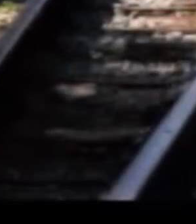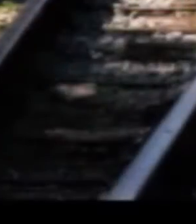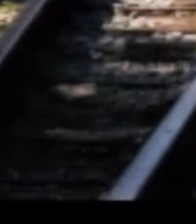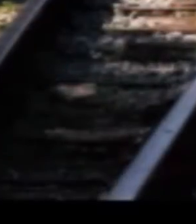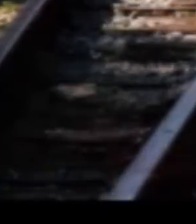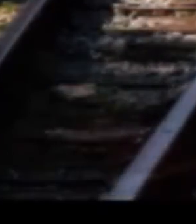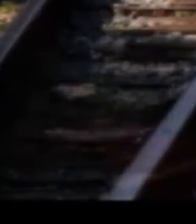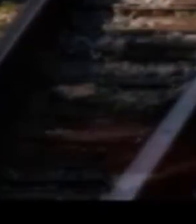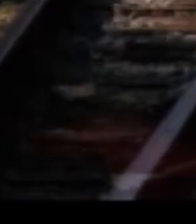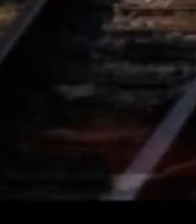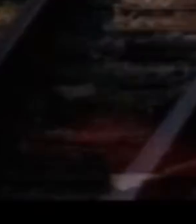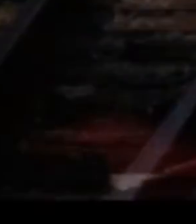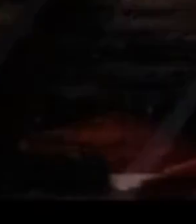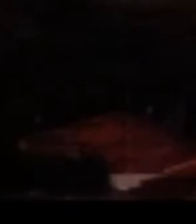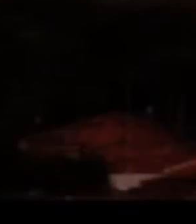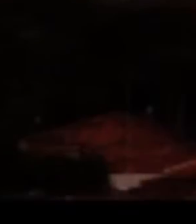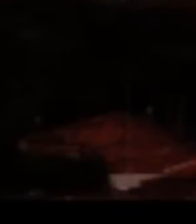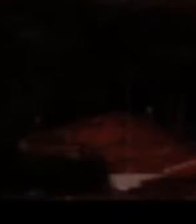aí